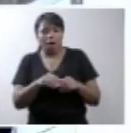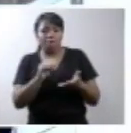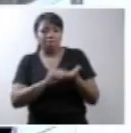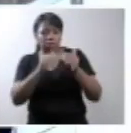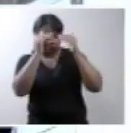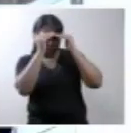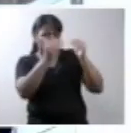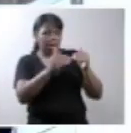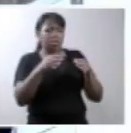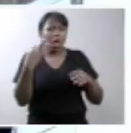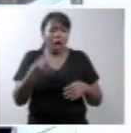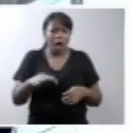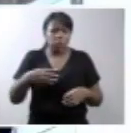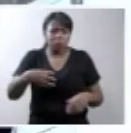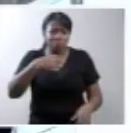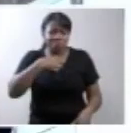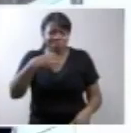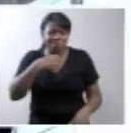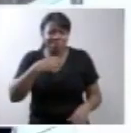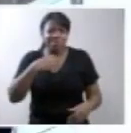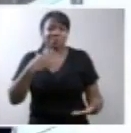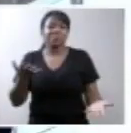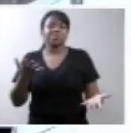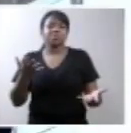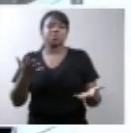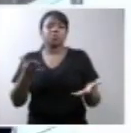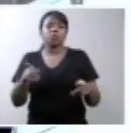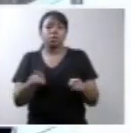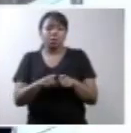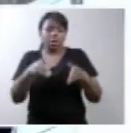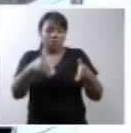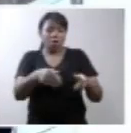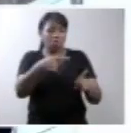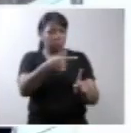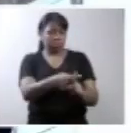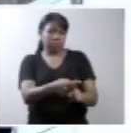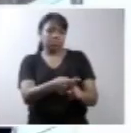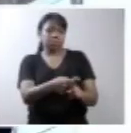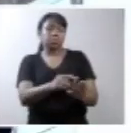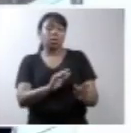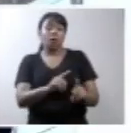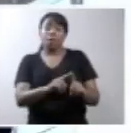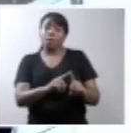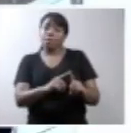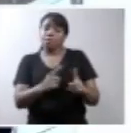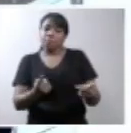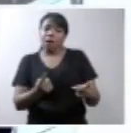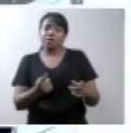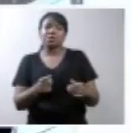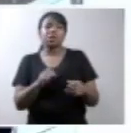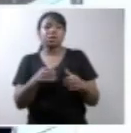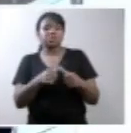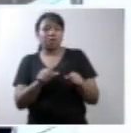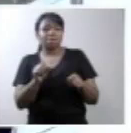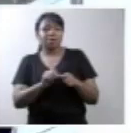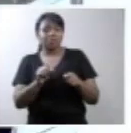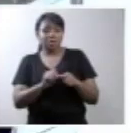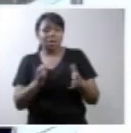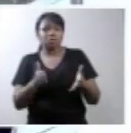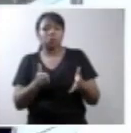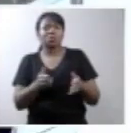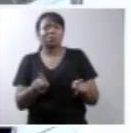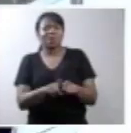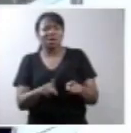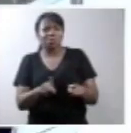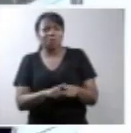dos que em desrespeito à sua dor e à sua dignidade afirmam que ela é um caixão ambulante e que está a